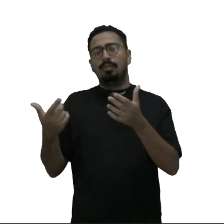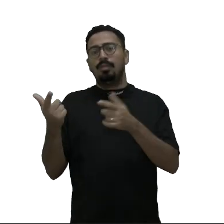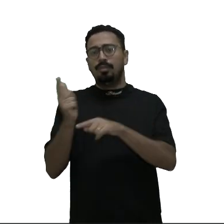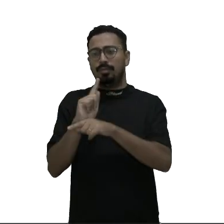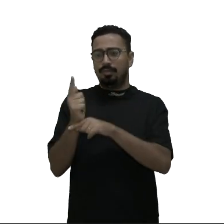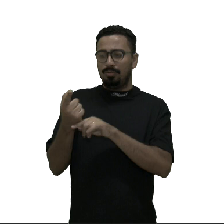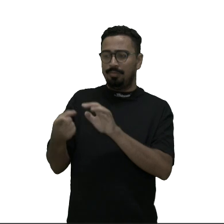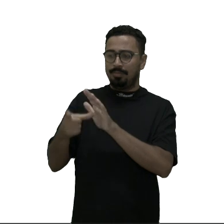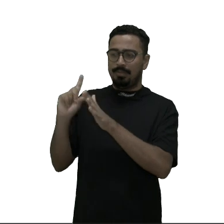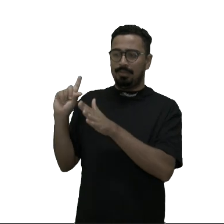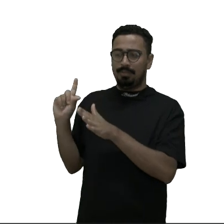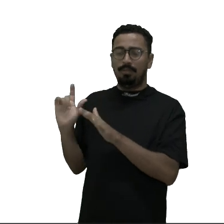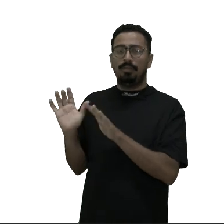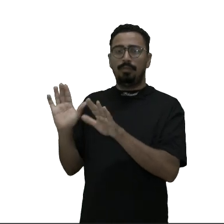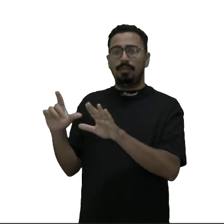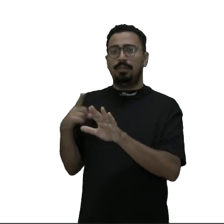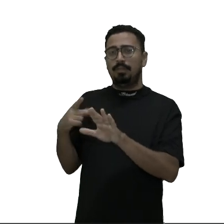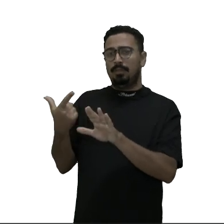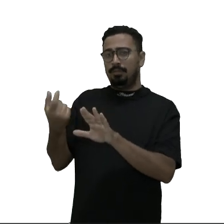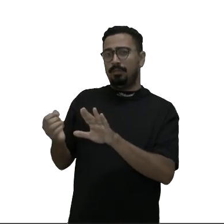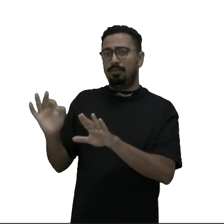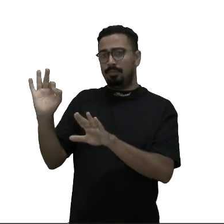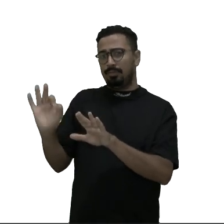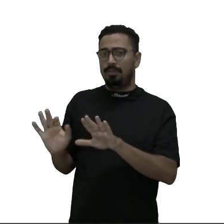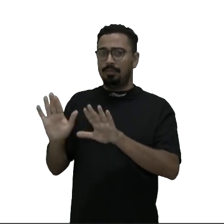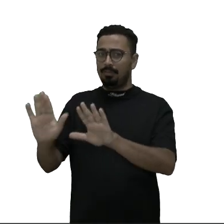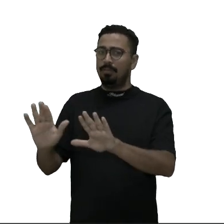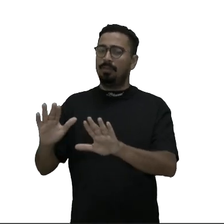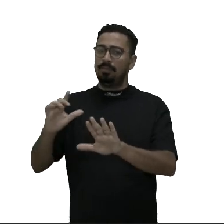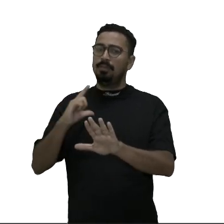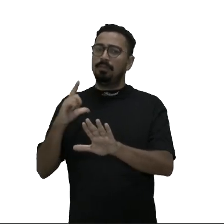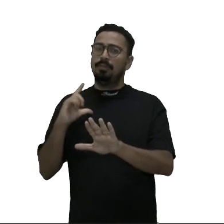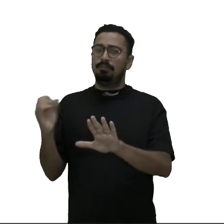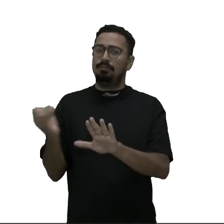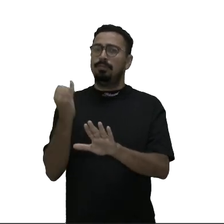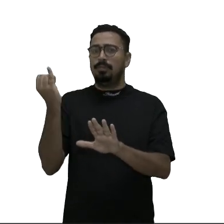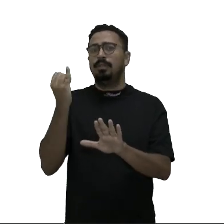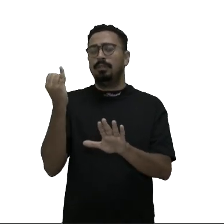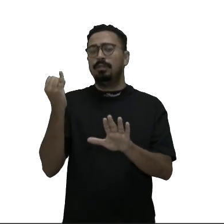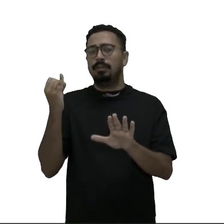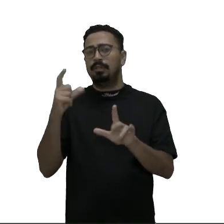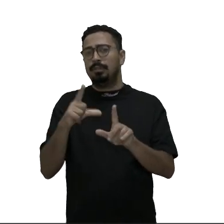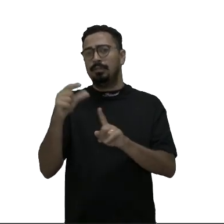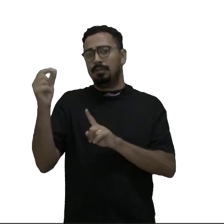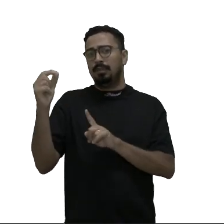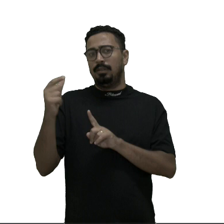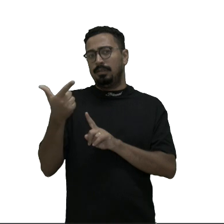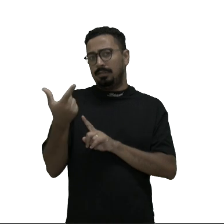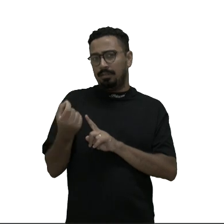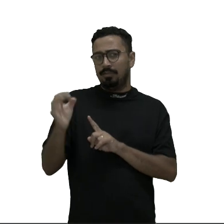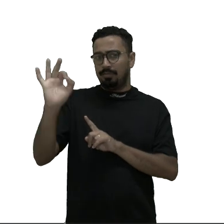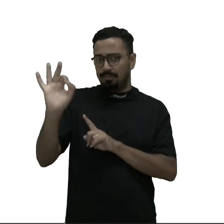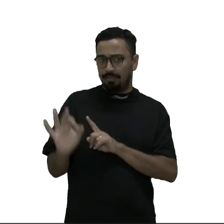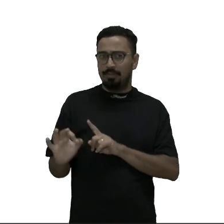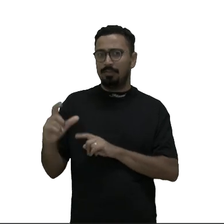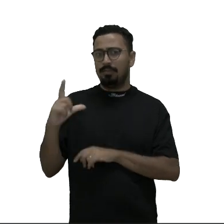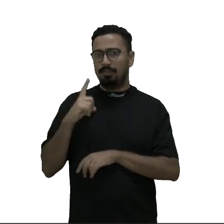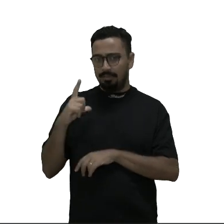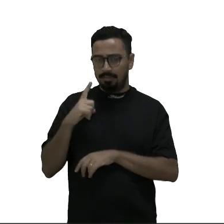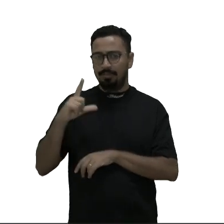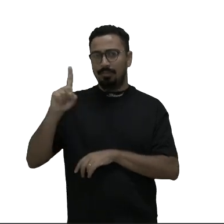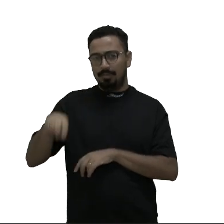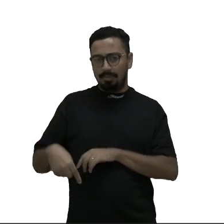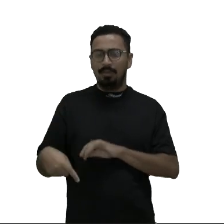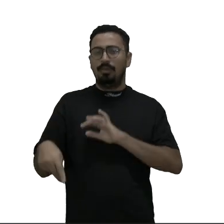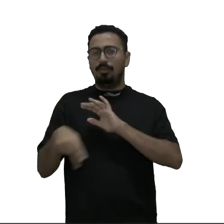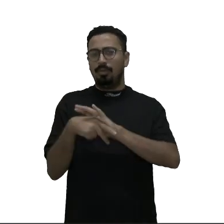anterior, e era 20%. Mas vale ressaltar que, apesar de ter 20% e ser do